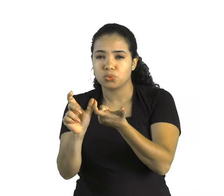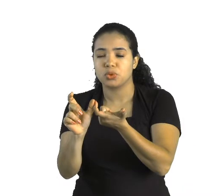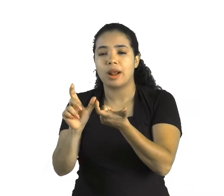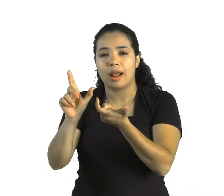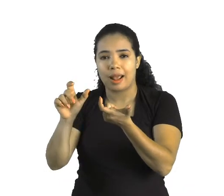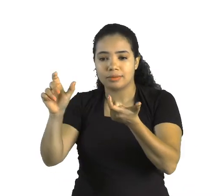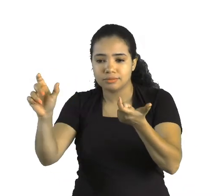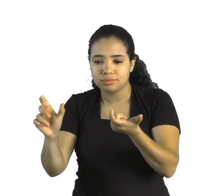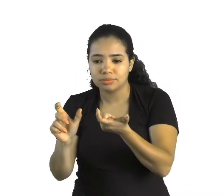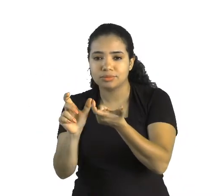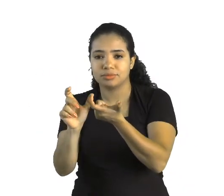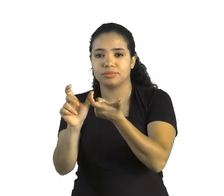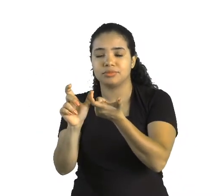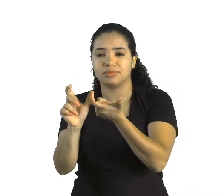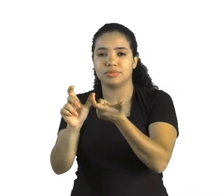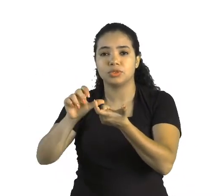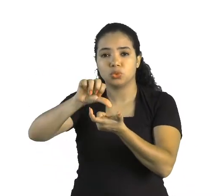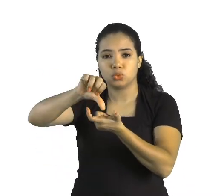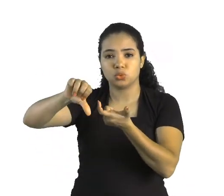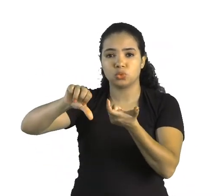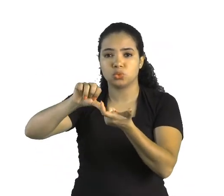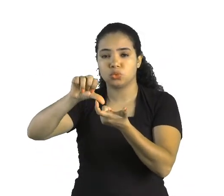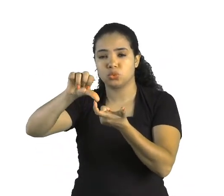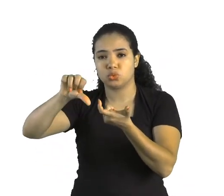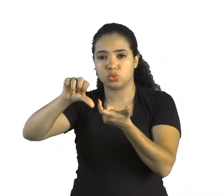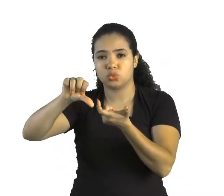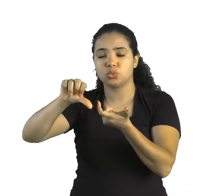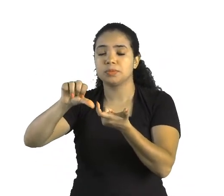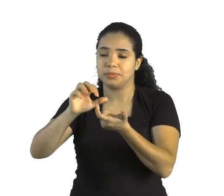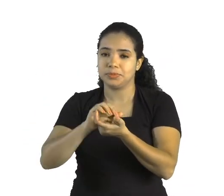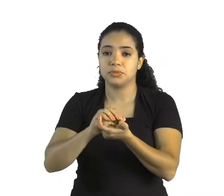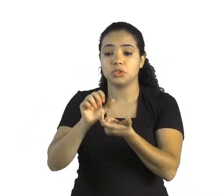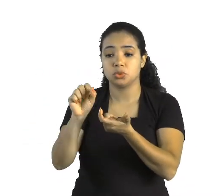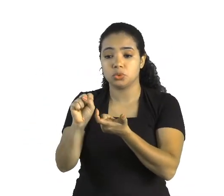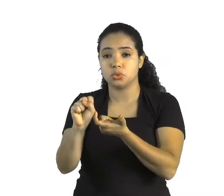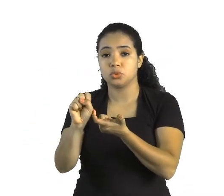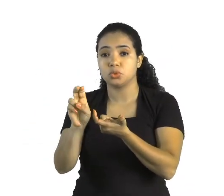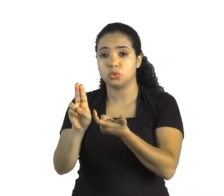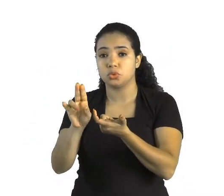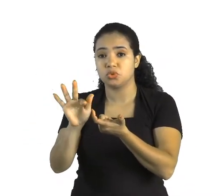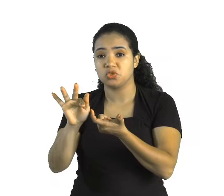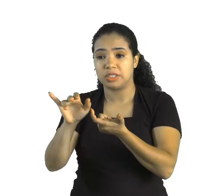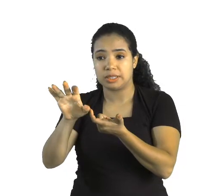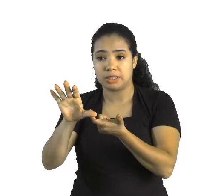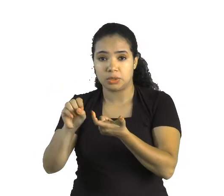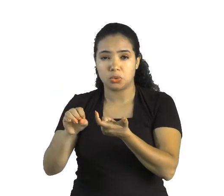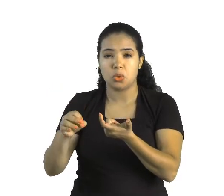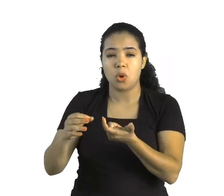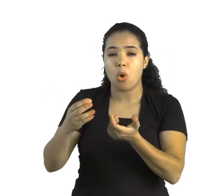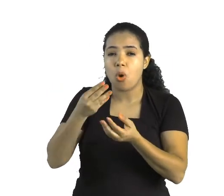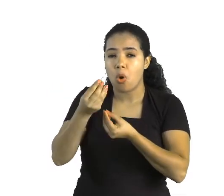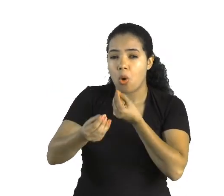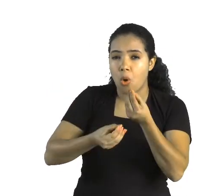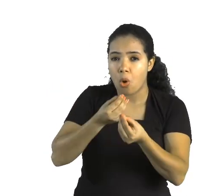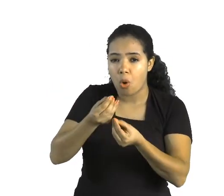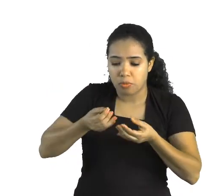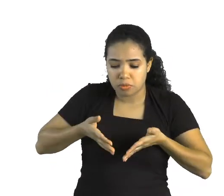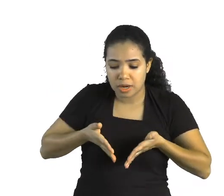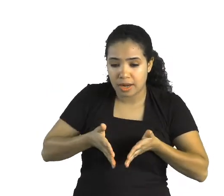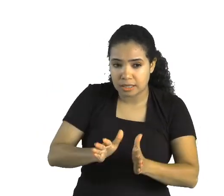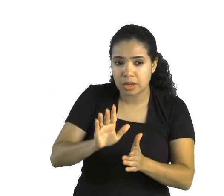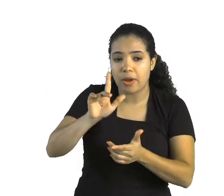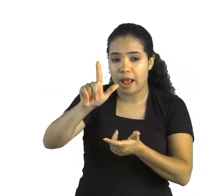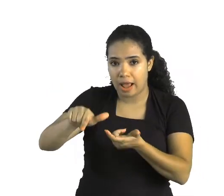de sufixo. E quando esse sufixo indicar nacionalidade, origem ou título,